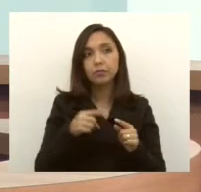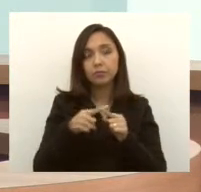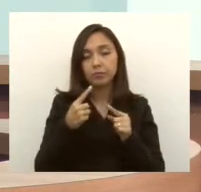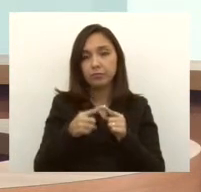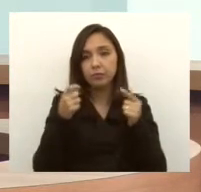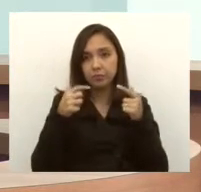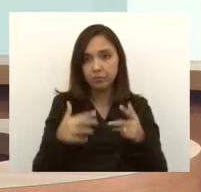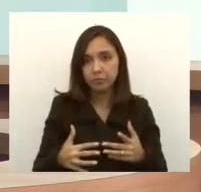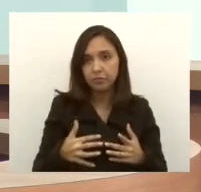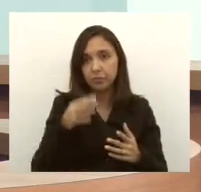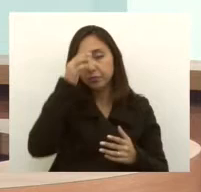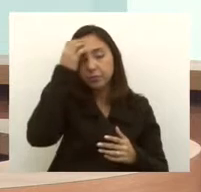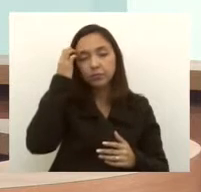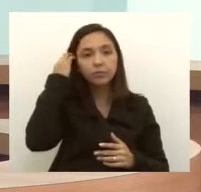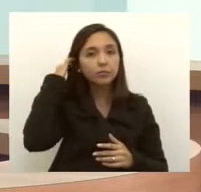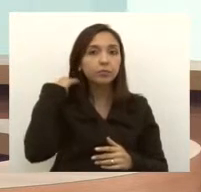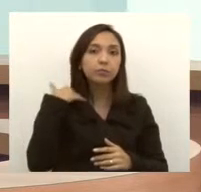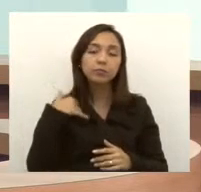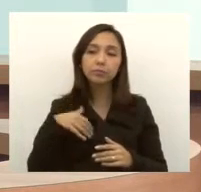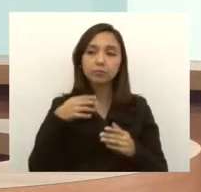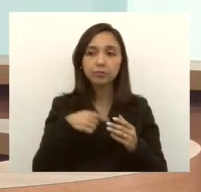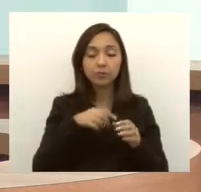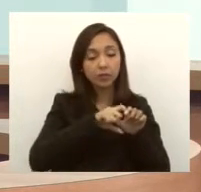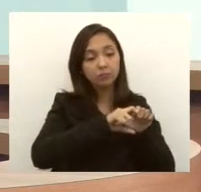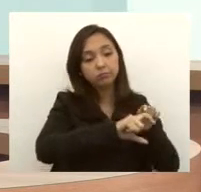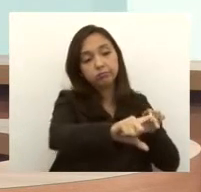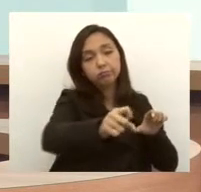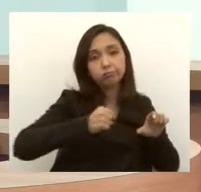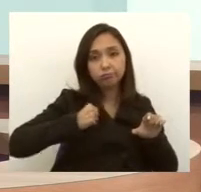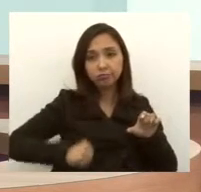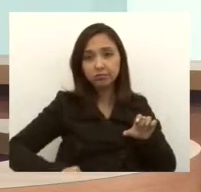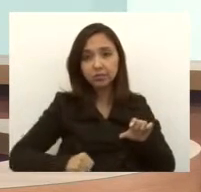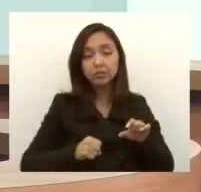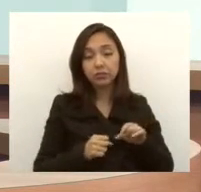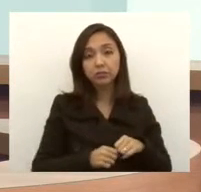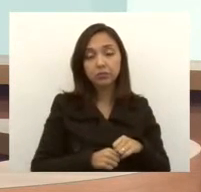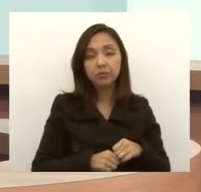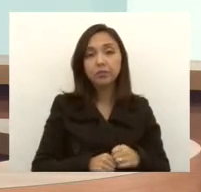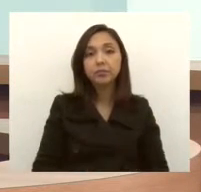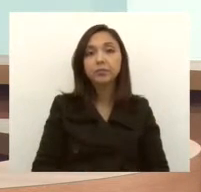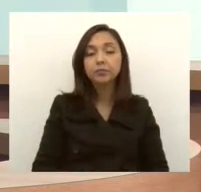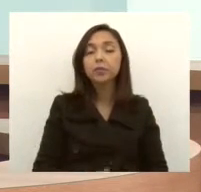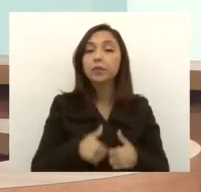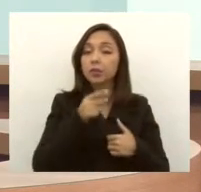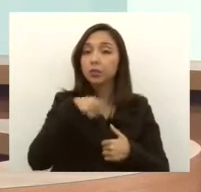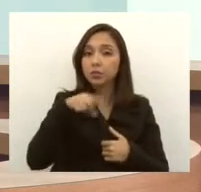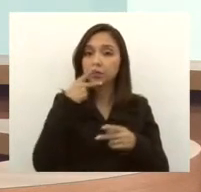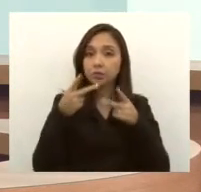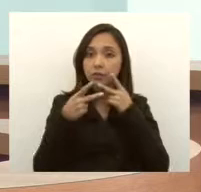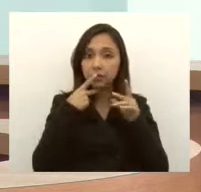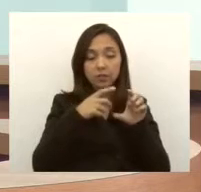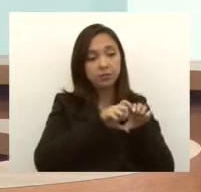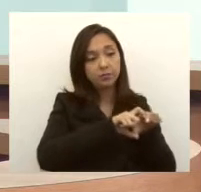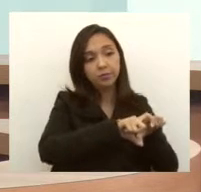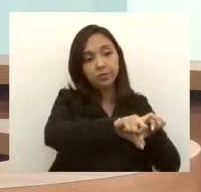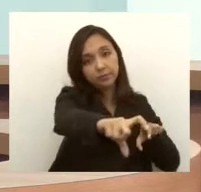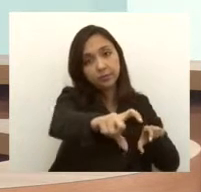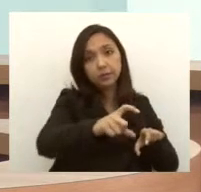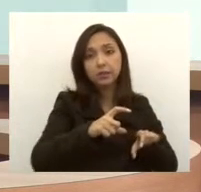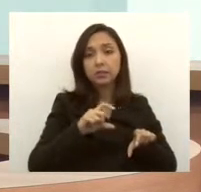trata de extensão de rede de esgoto, vereador Alexandre Dentista. E quando nós falamos em extensão de rede de